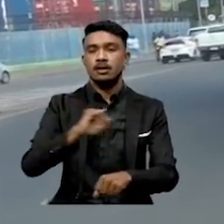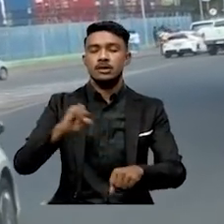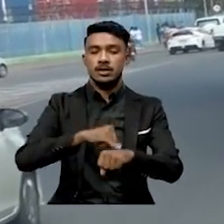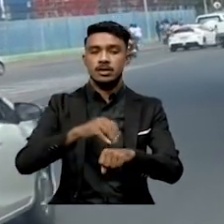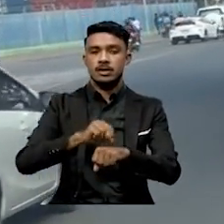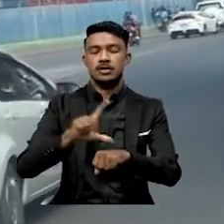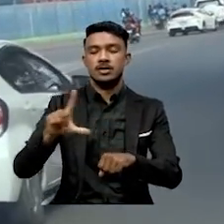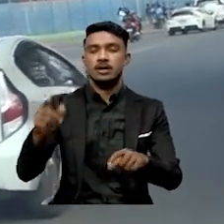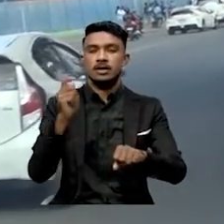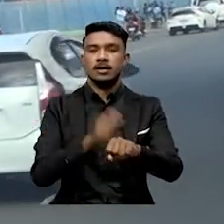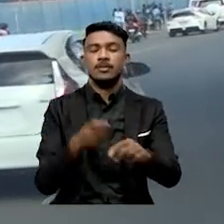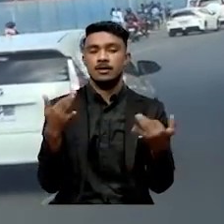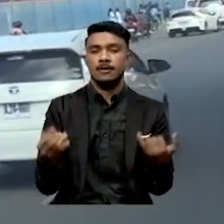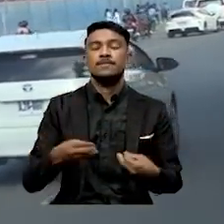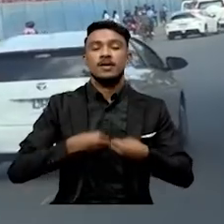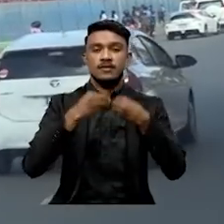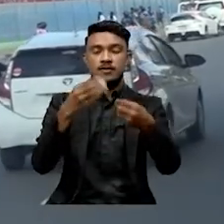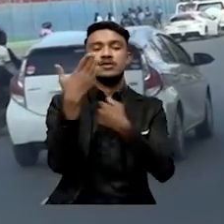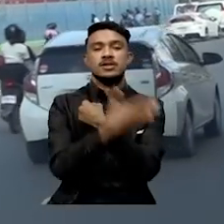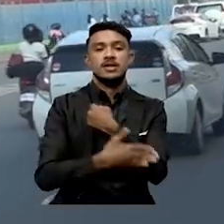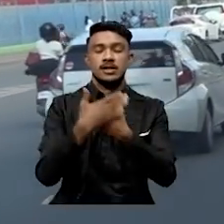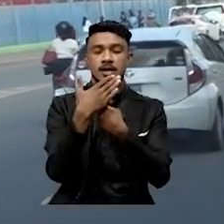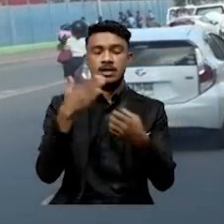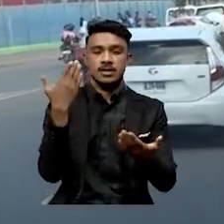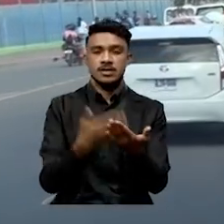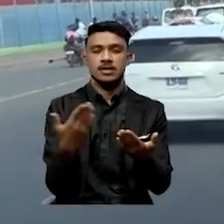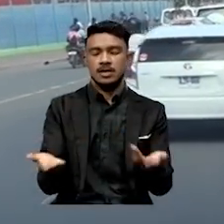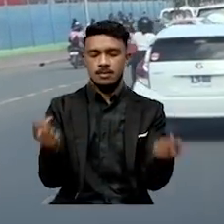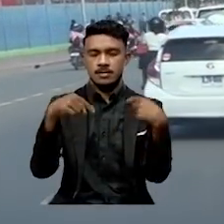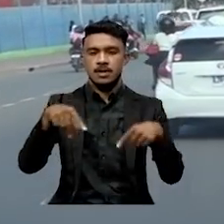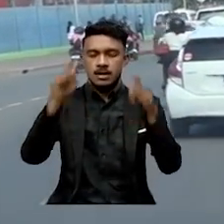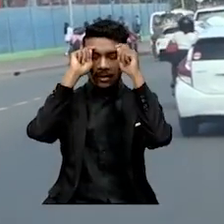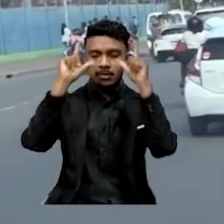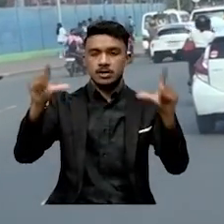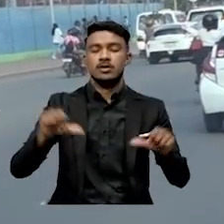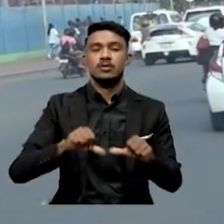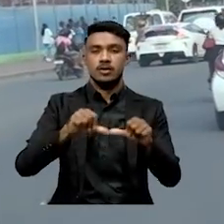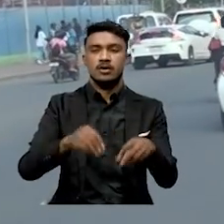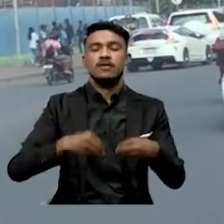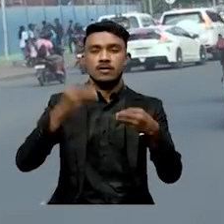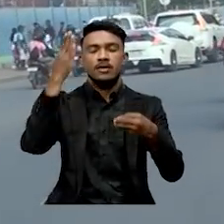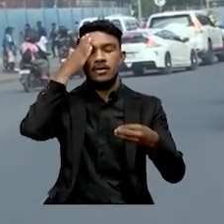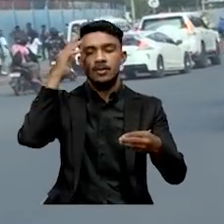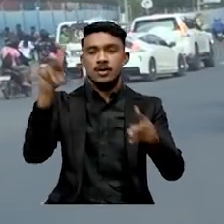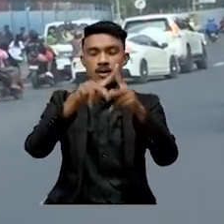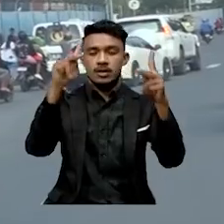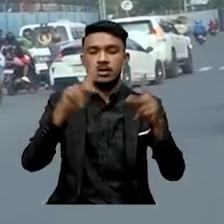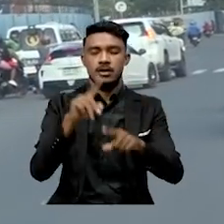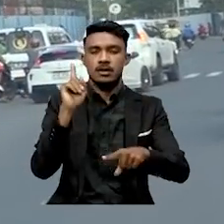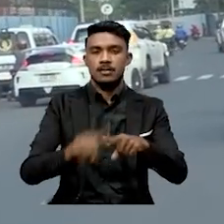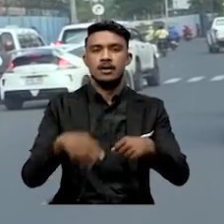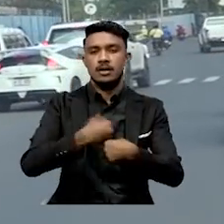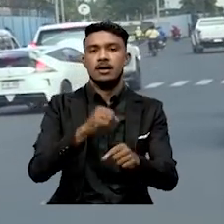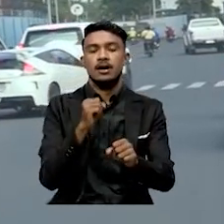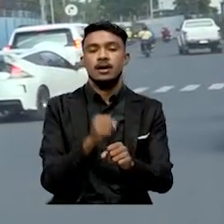nebe durante ne importa sasan mai ia Timor-Leste, tem que continuar consciência ba crise ne, no labele halo